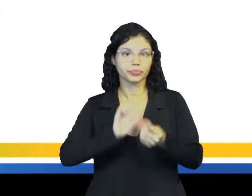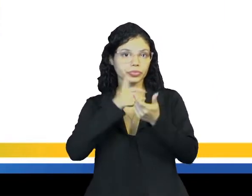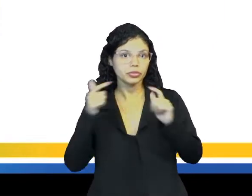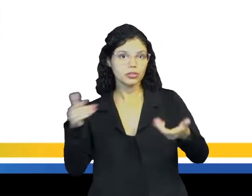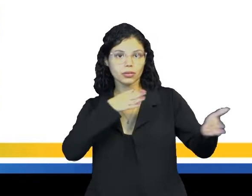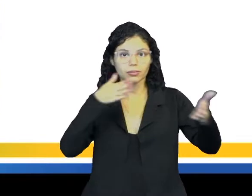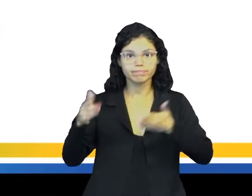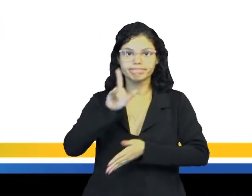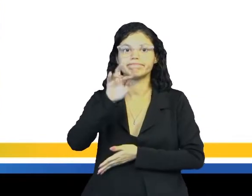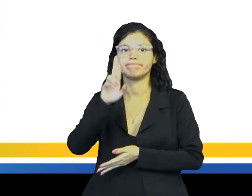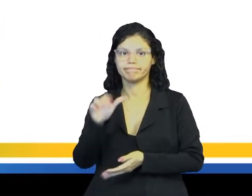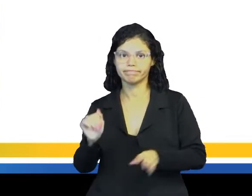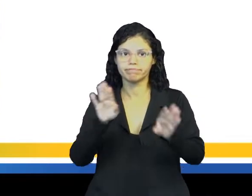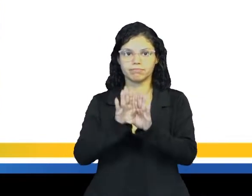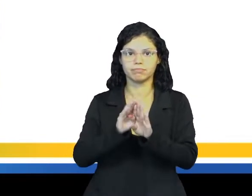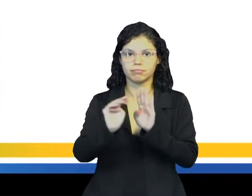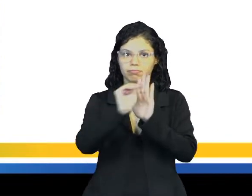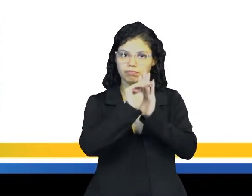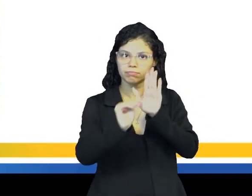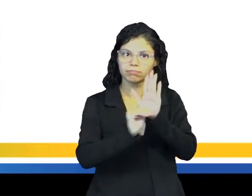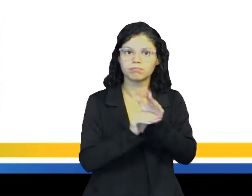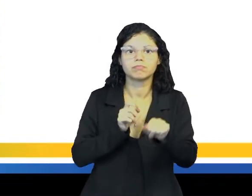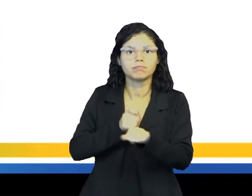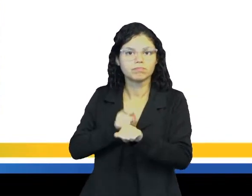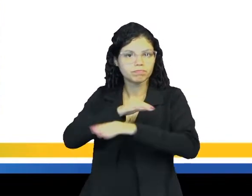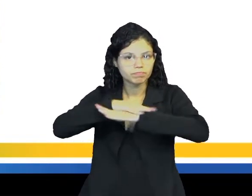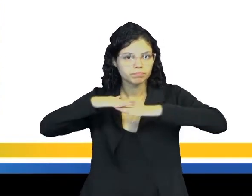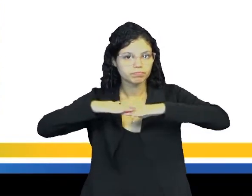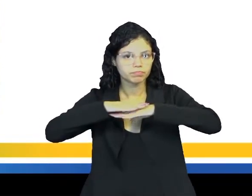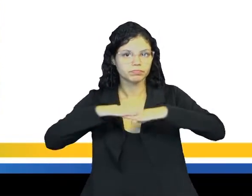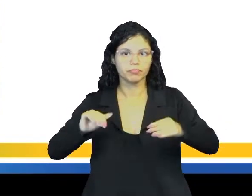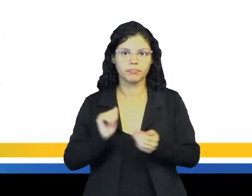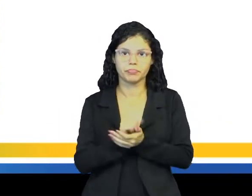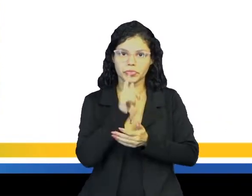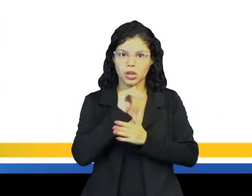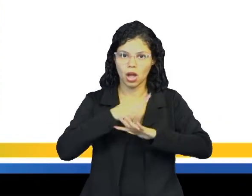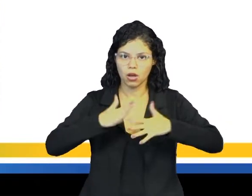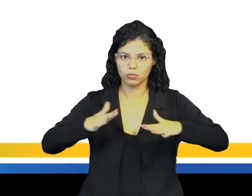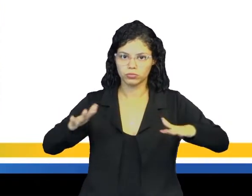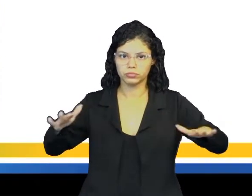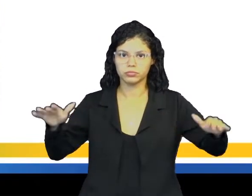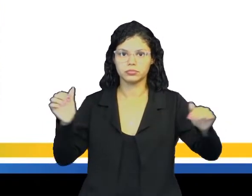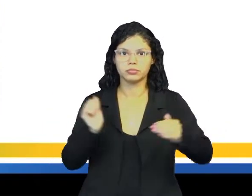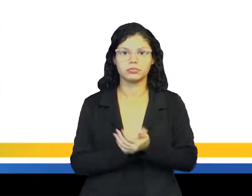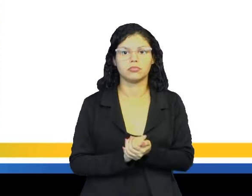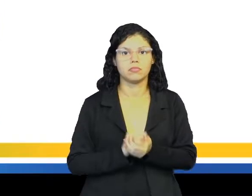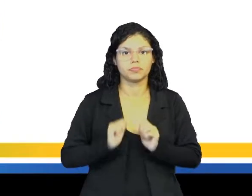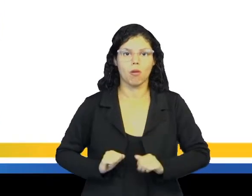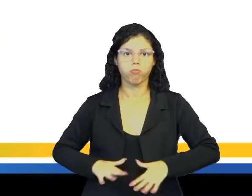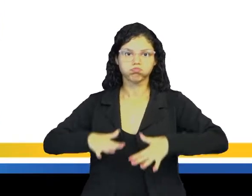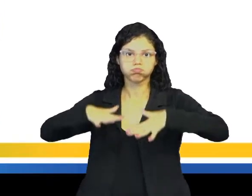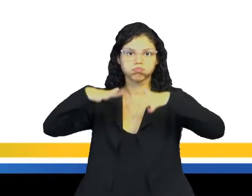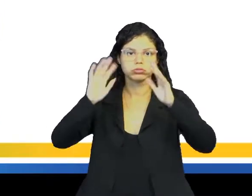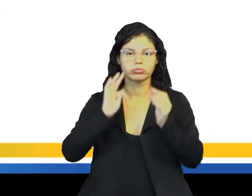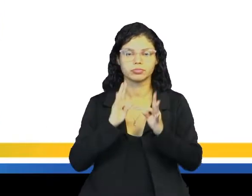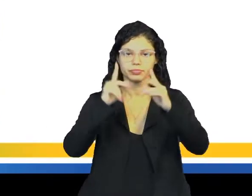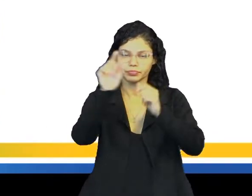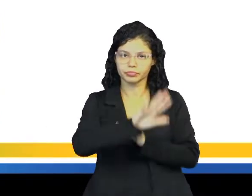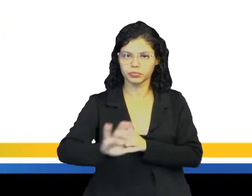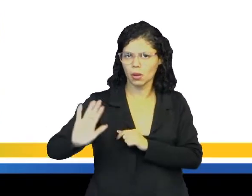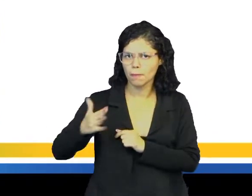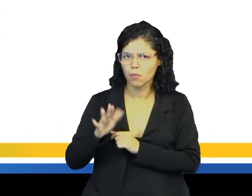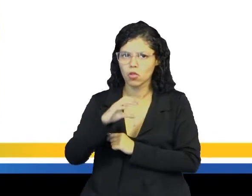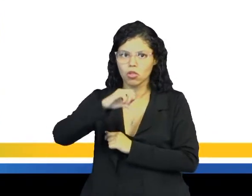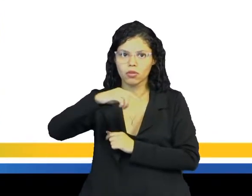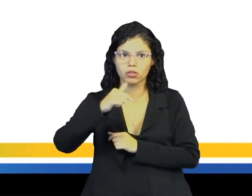A maior parte da litosfera, que é a camada sólida superficial da Terra, é coberta por água. Do volume total de água no planeta,